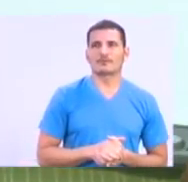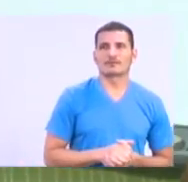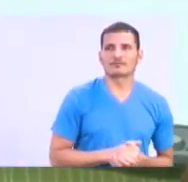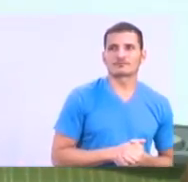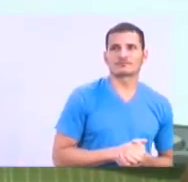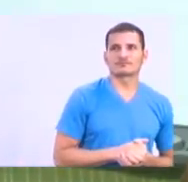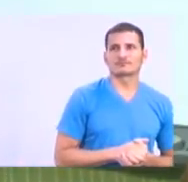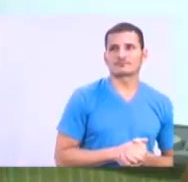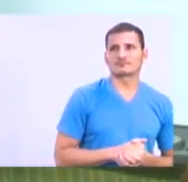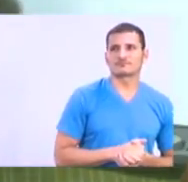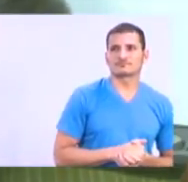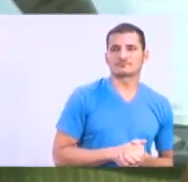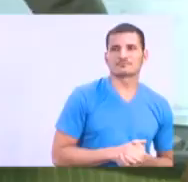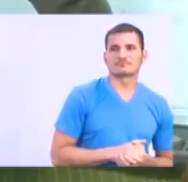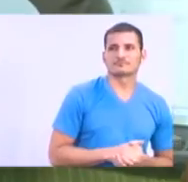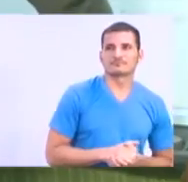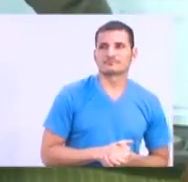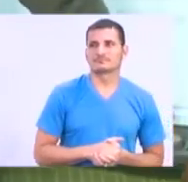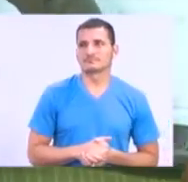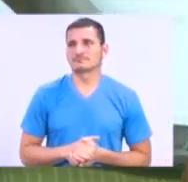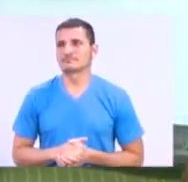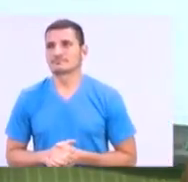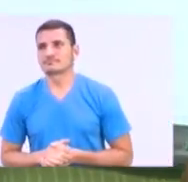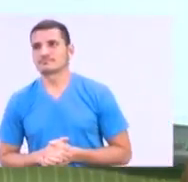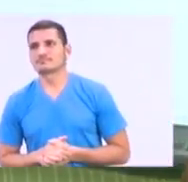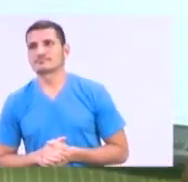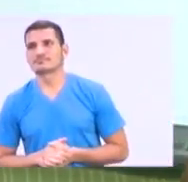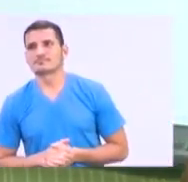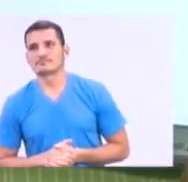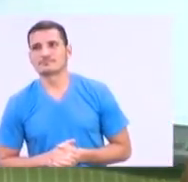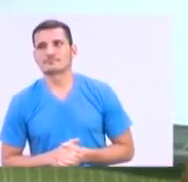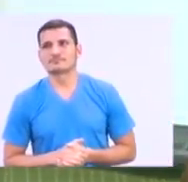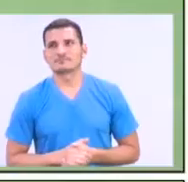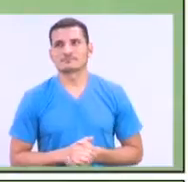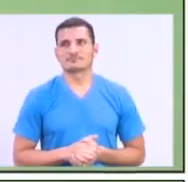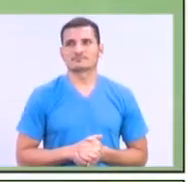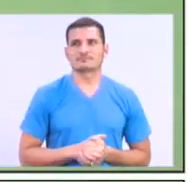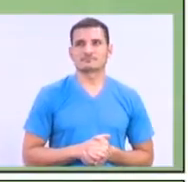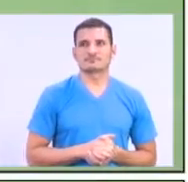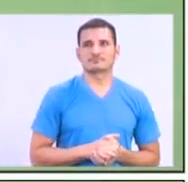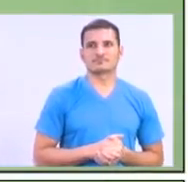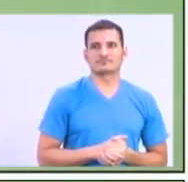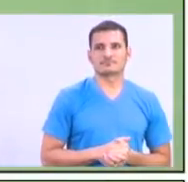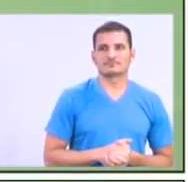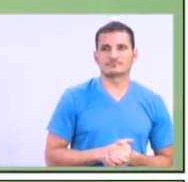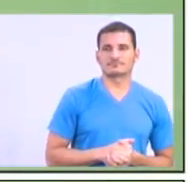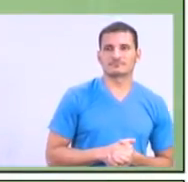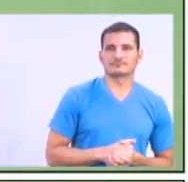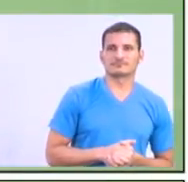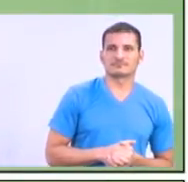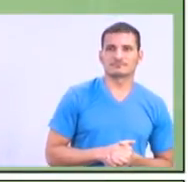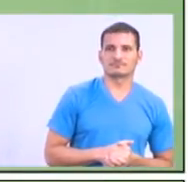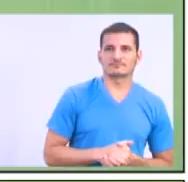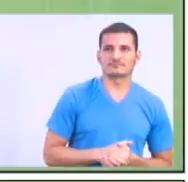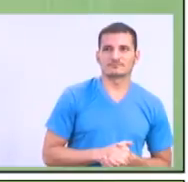gente proceder aí com a aula, né? Então, basicamente, nós temos aqui uma